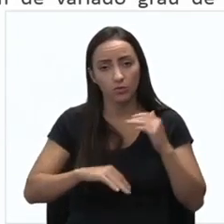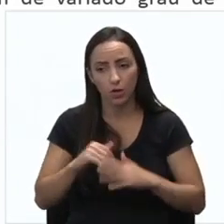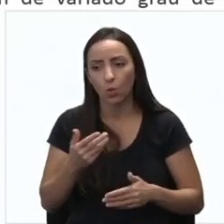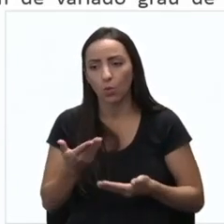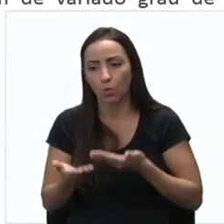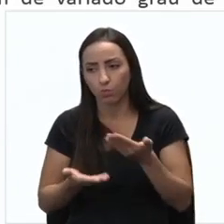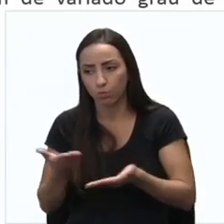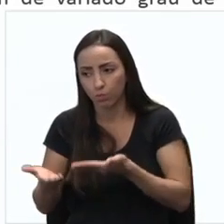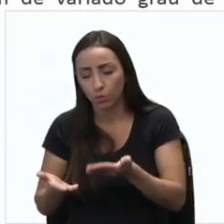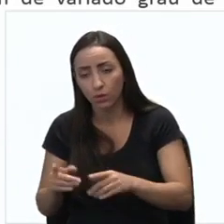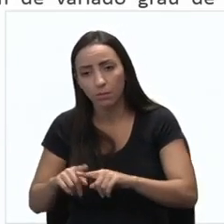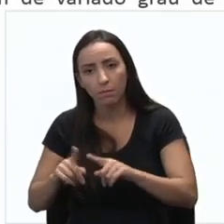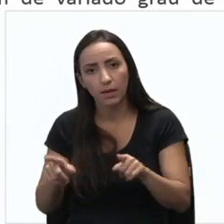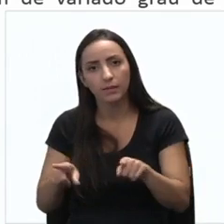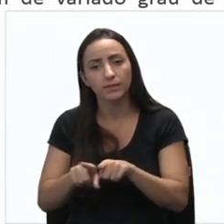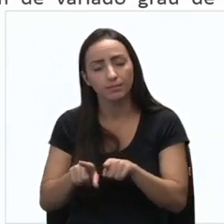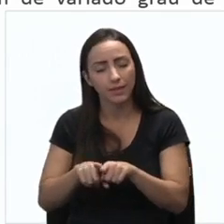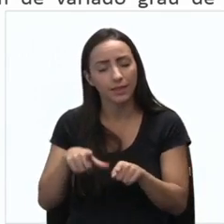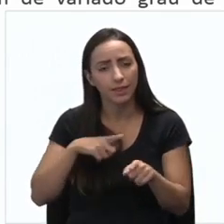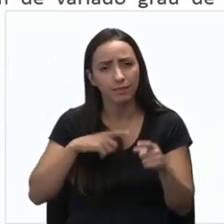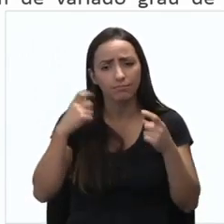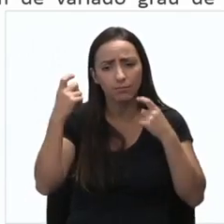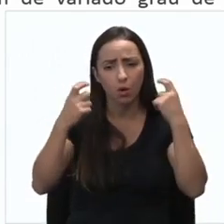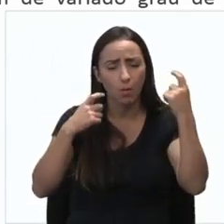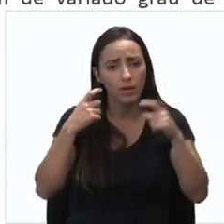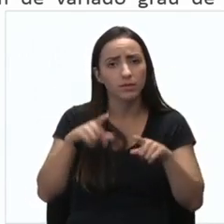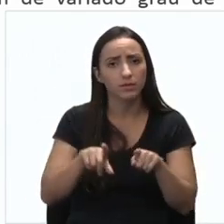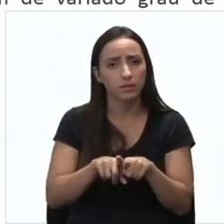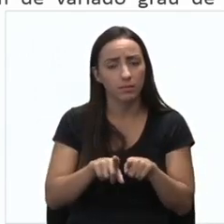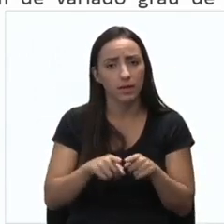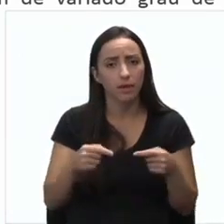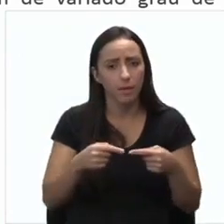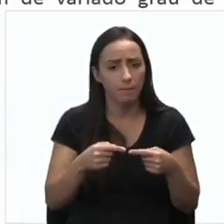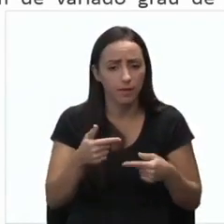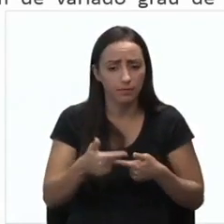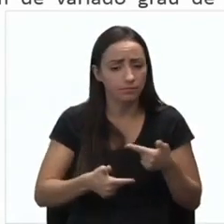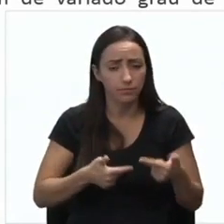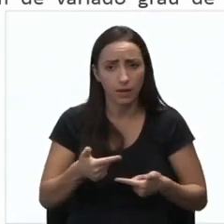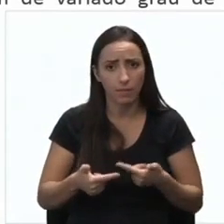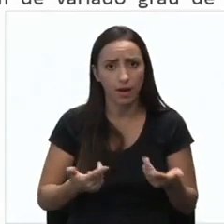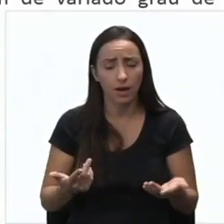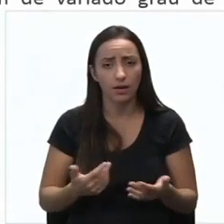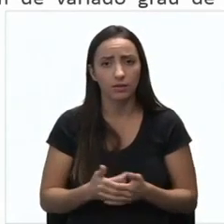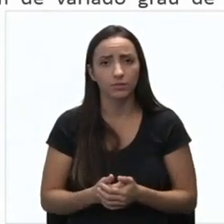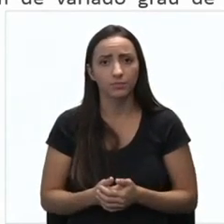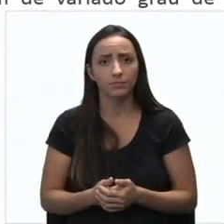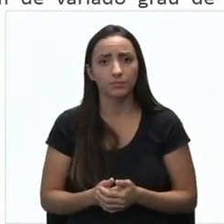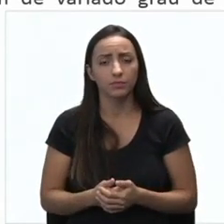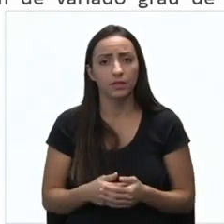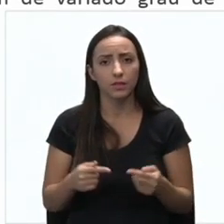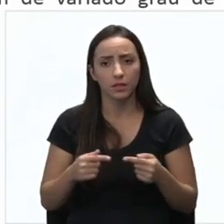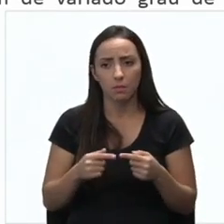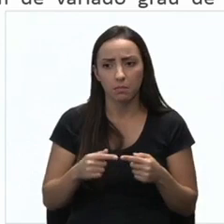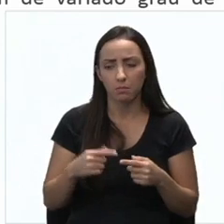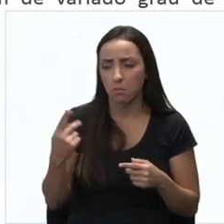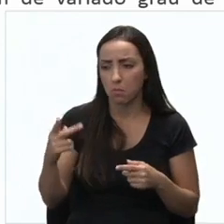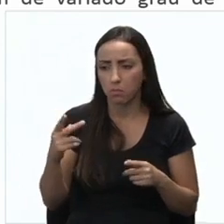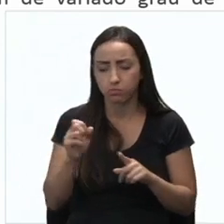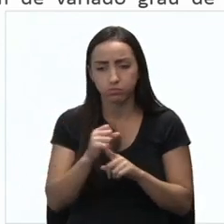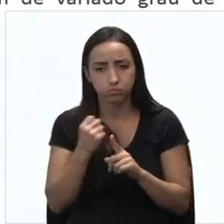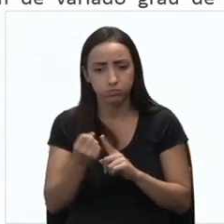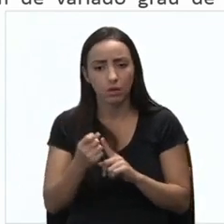saúde também tem que lidar com essas questões relacionadas com o cenário político, social, que vão passando